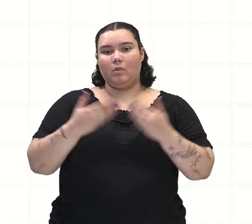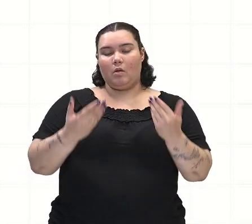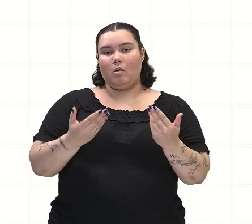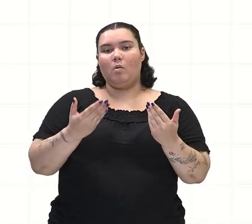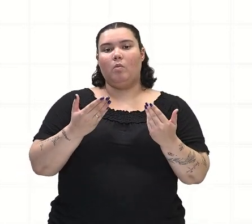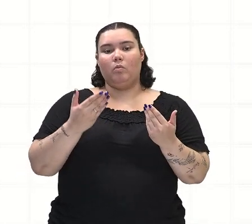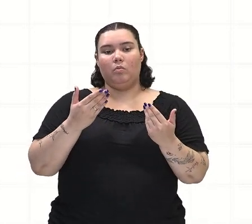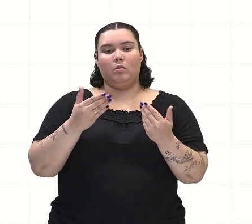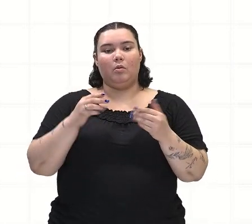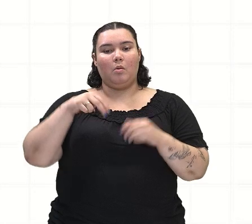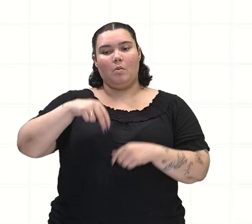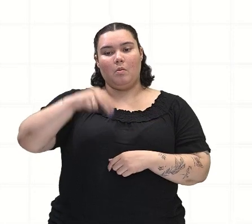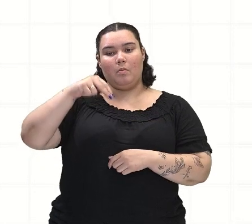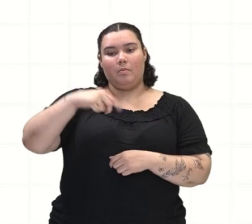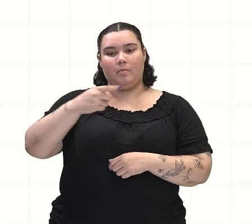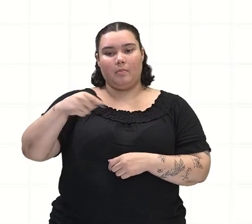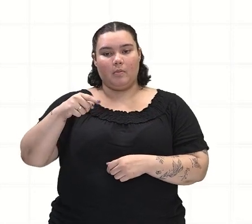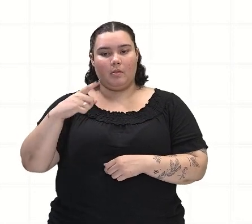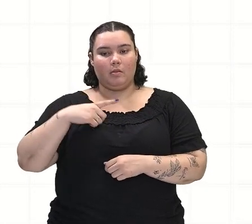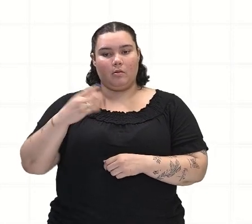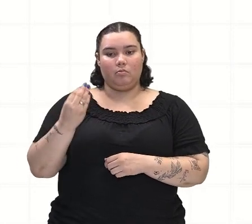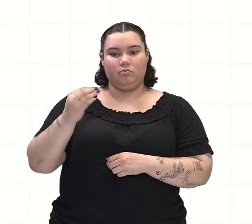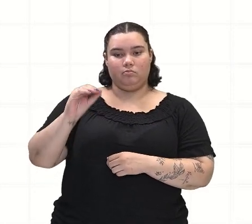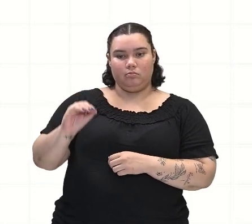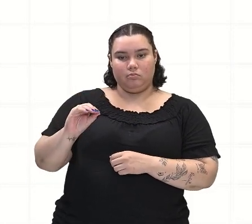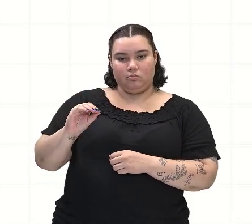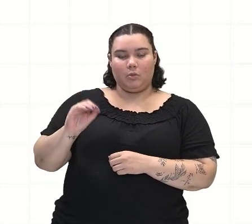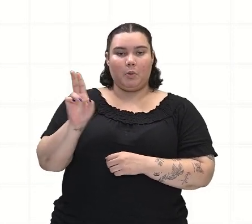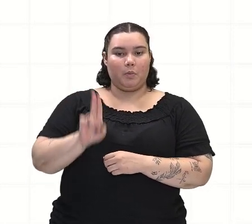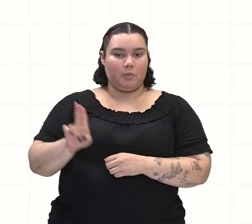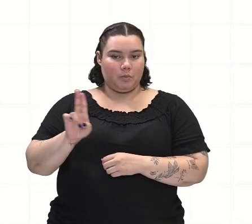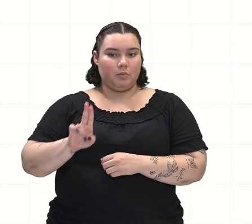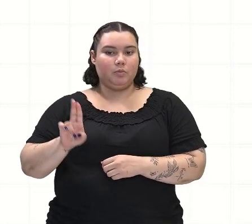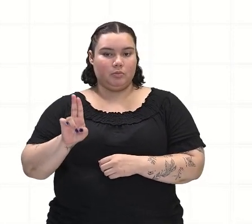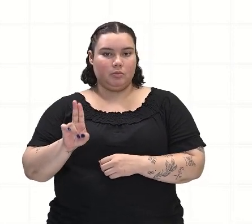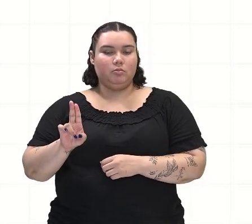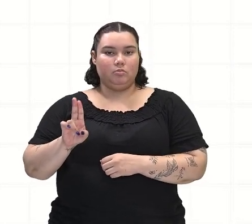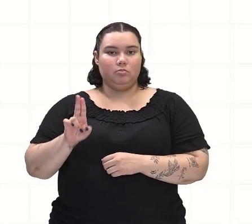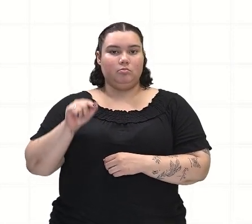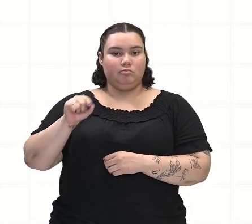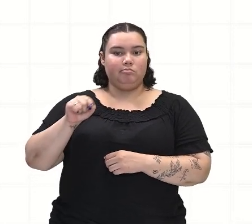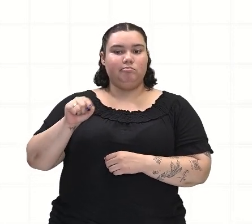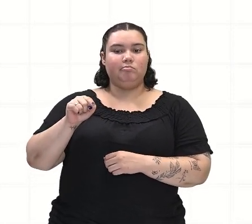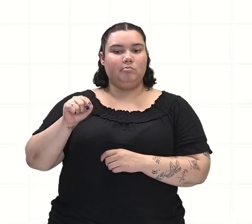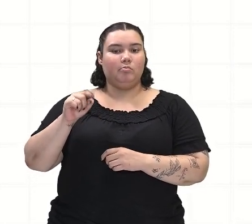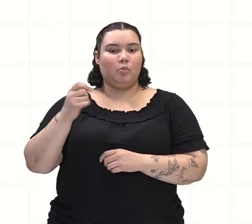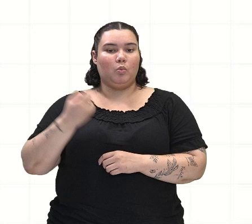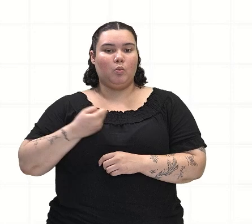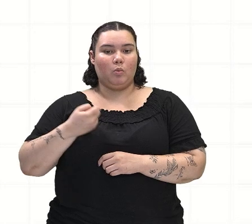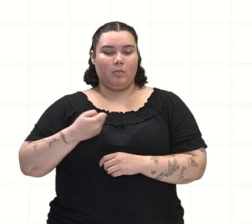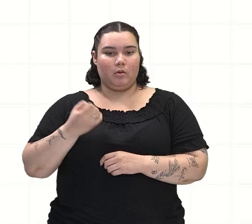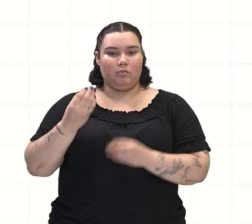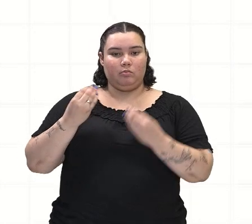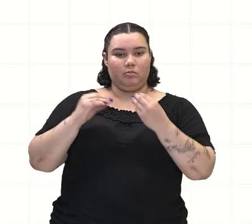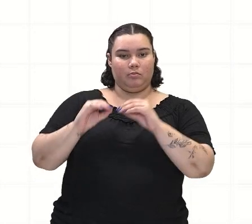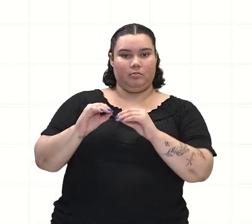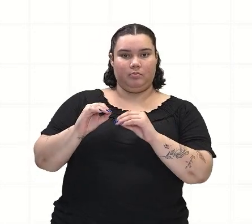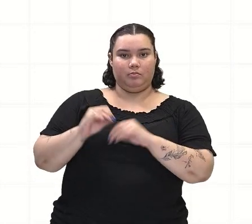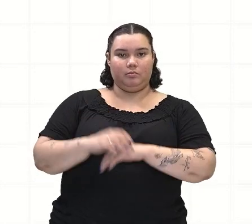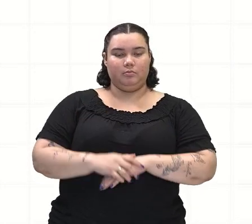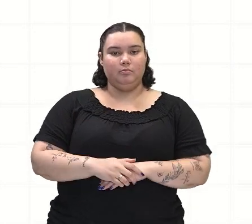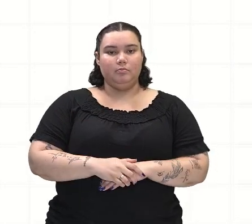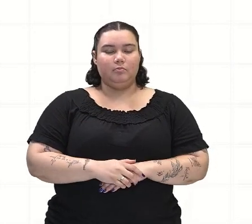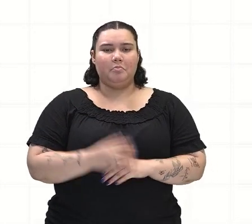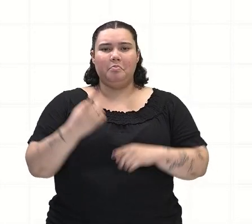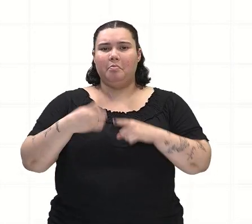consequentemente, o π também já está sendo utilizado nesse valor aqui.